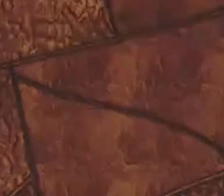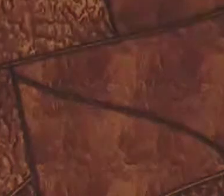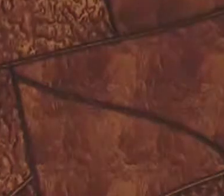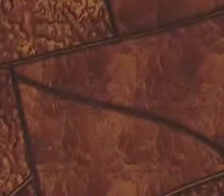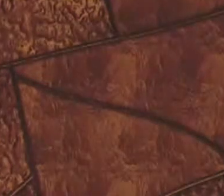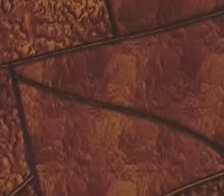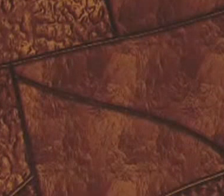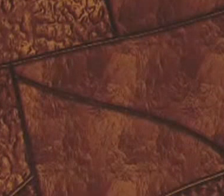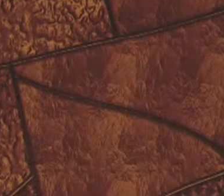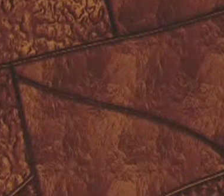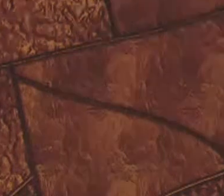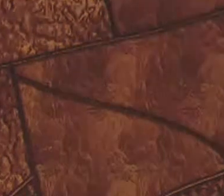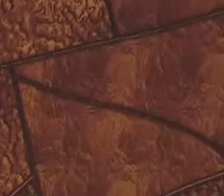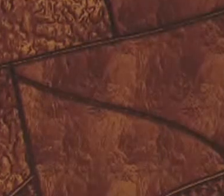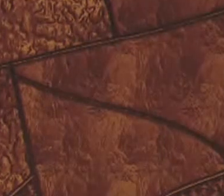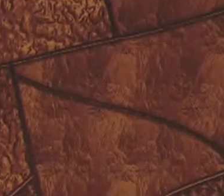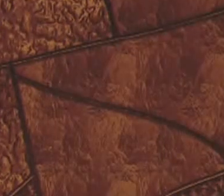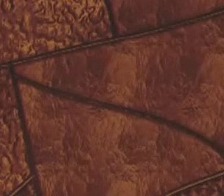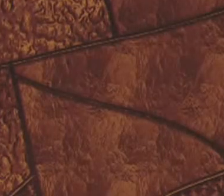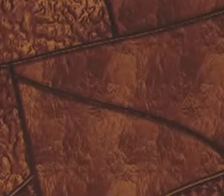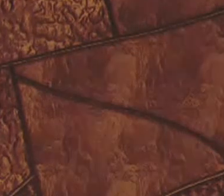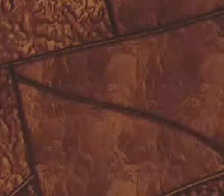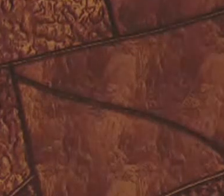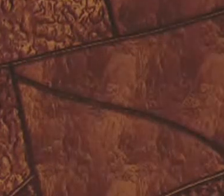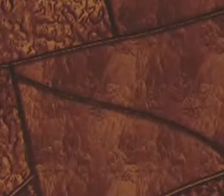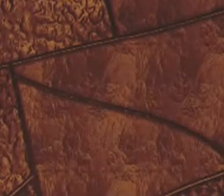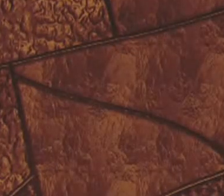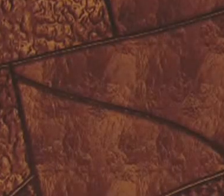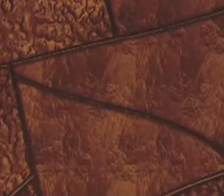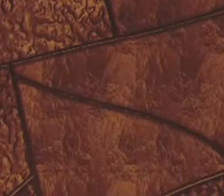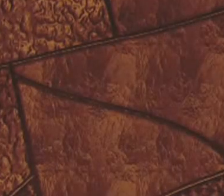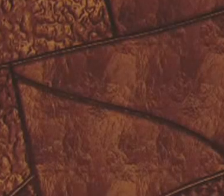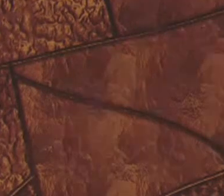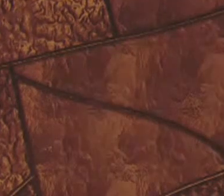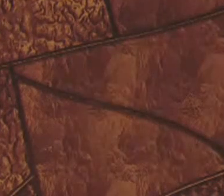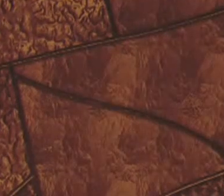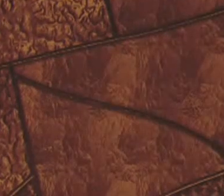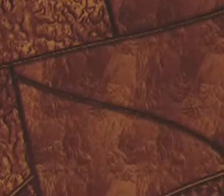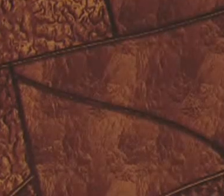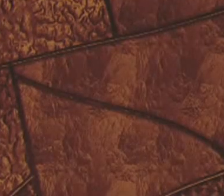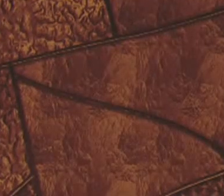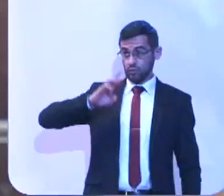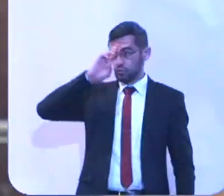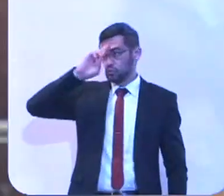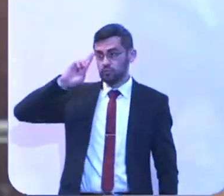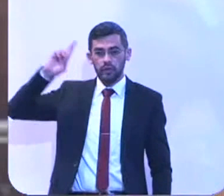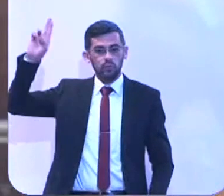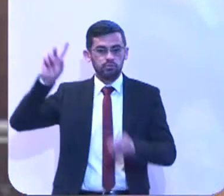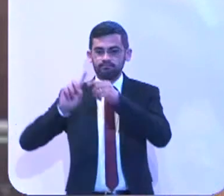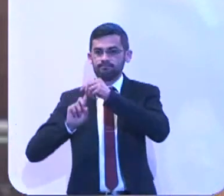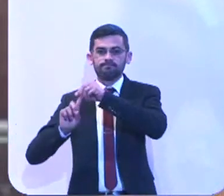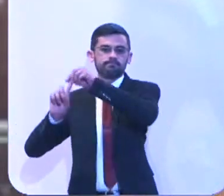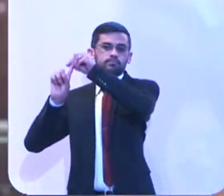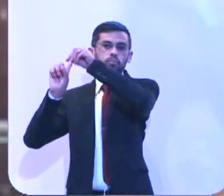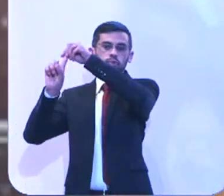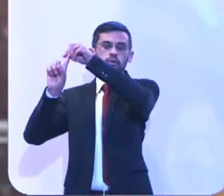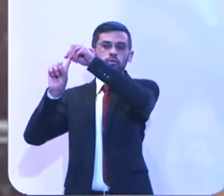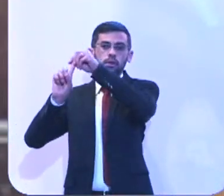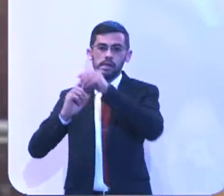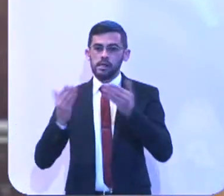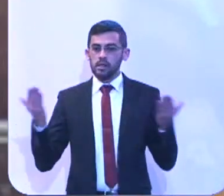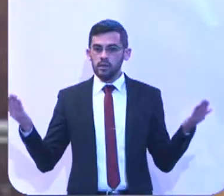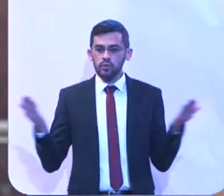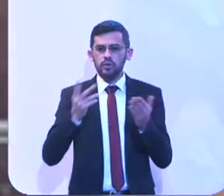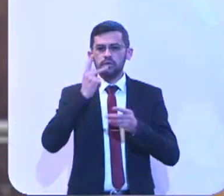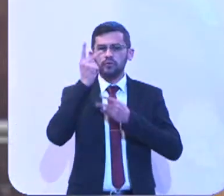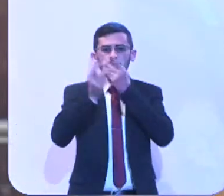sair, vocês, meu povo, saberão que eu sou o Senhor. E hoje eu